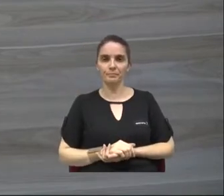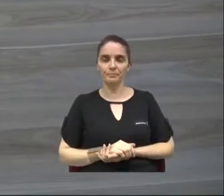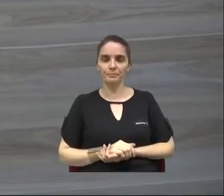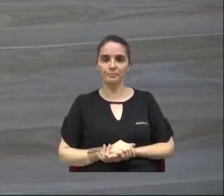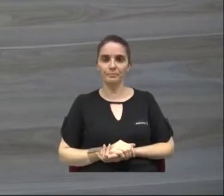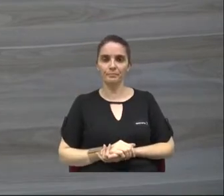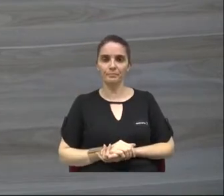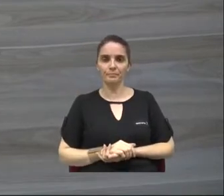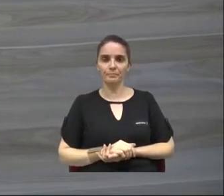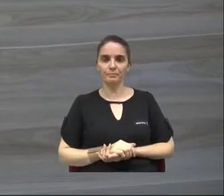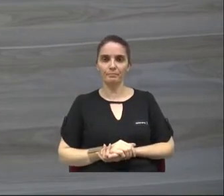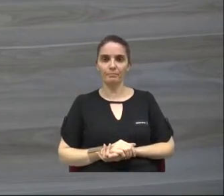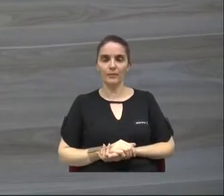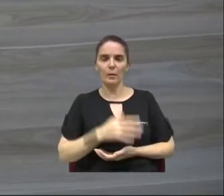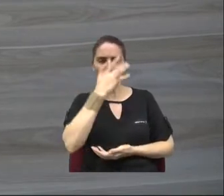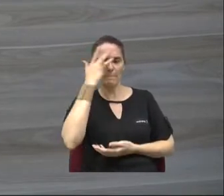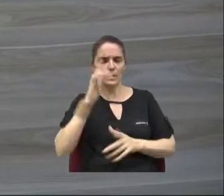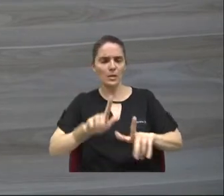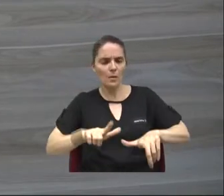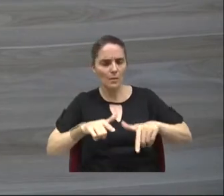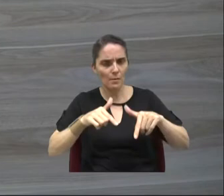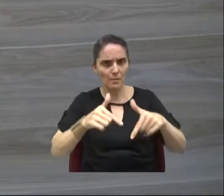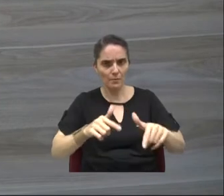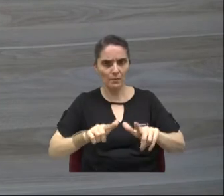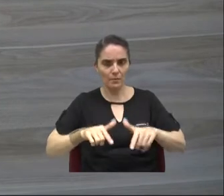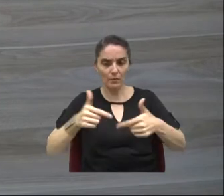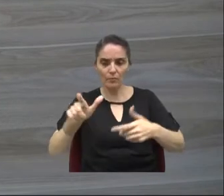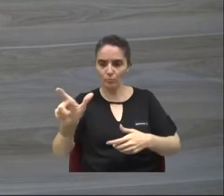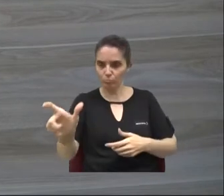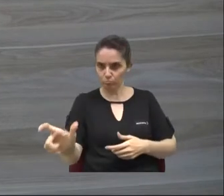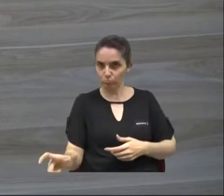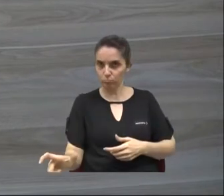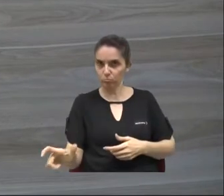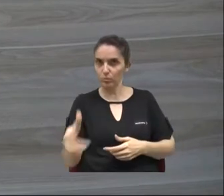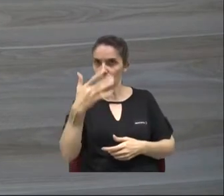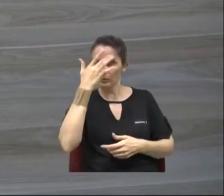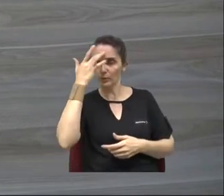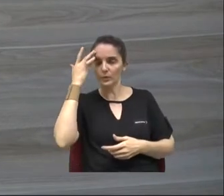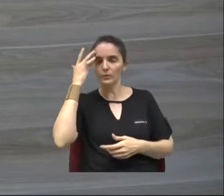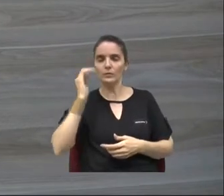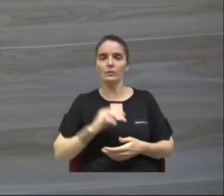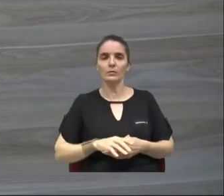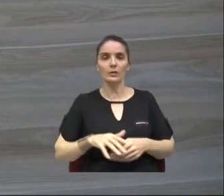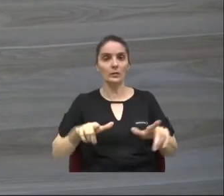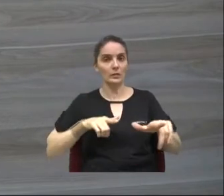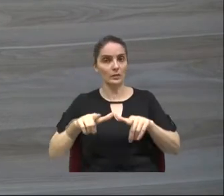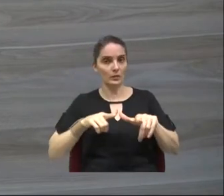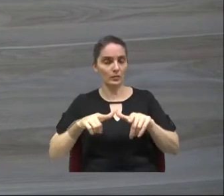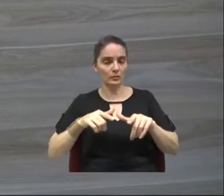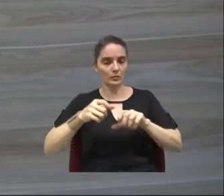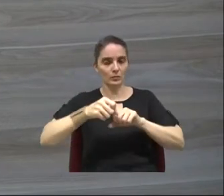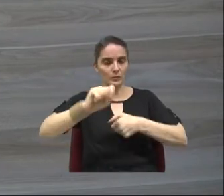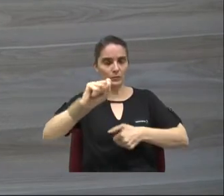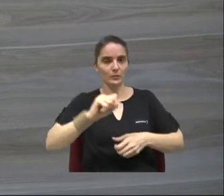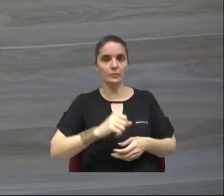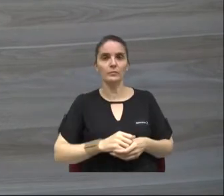Através de sua dedicação e esforço, obteve títulos de especialista em cardiologia e terapia intensiva pela